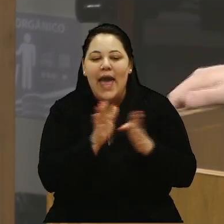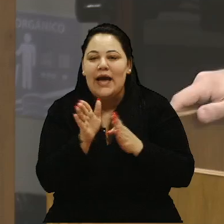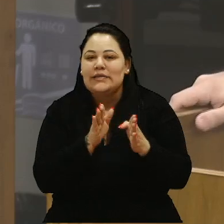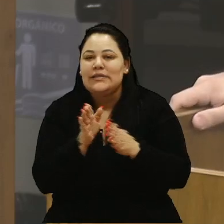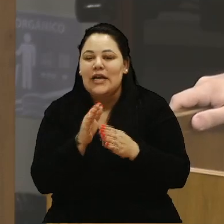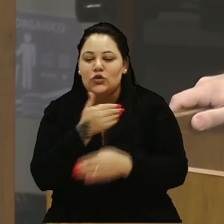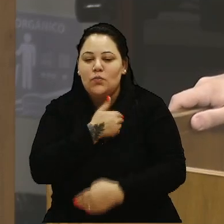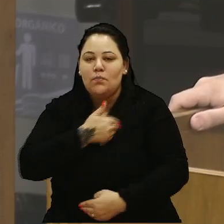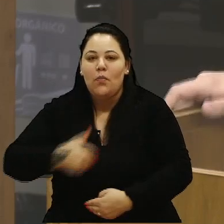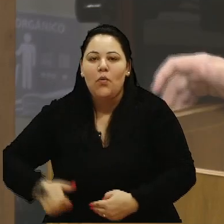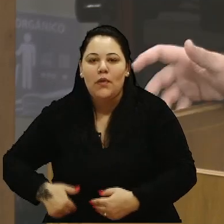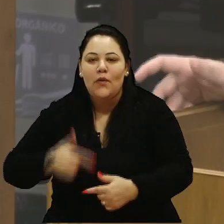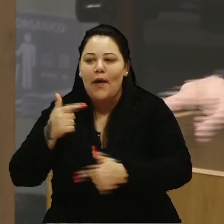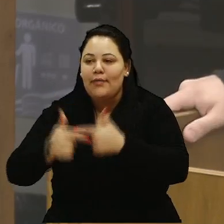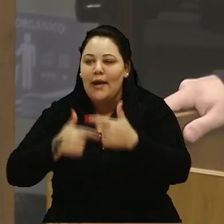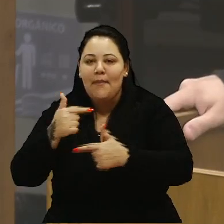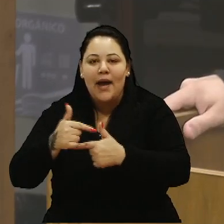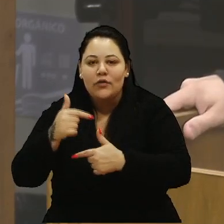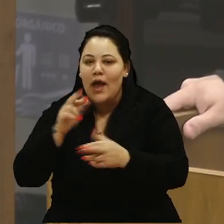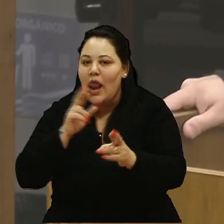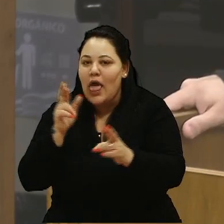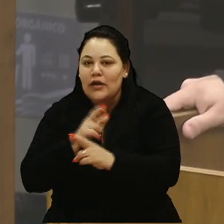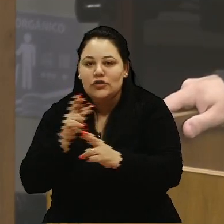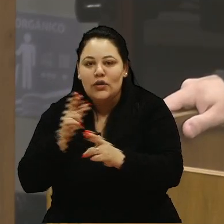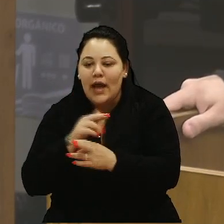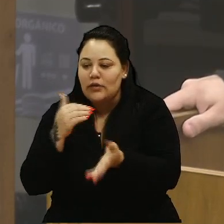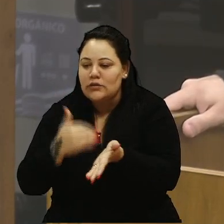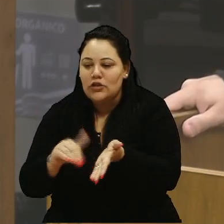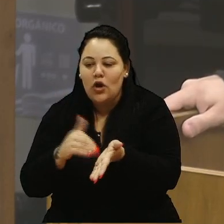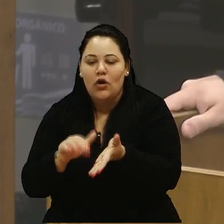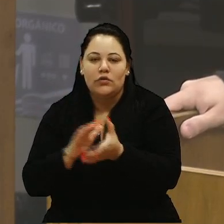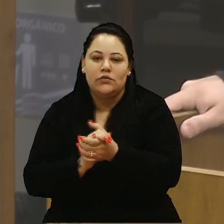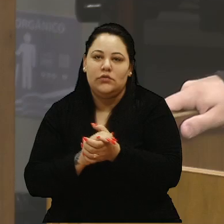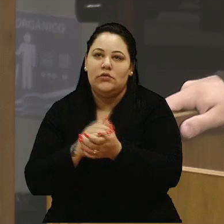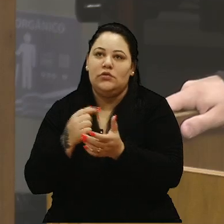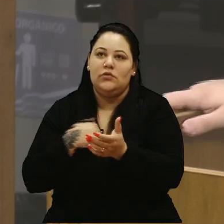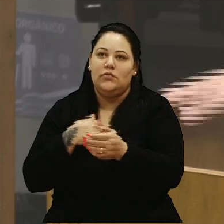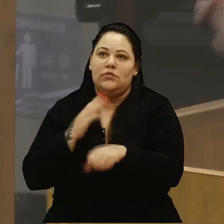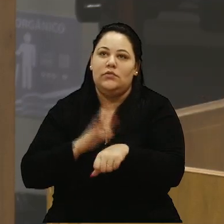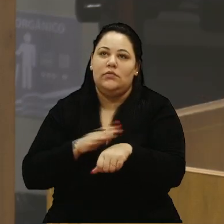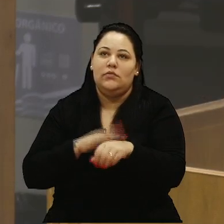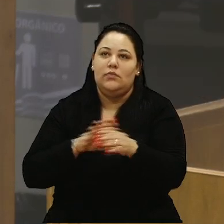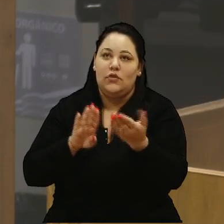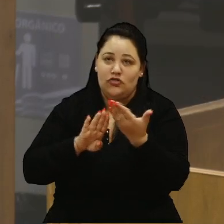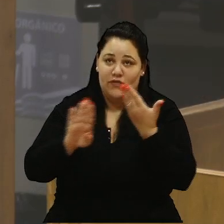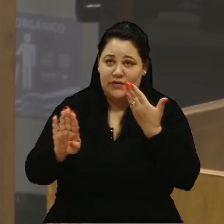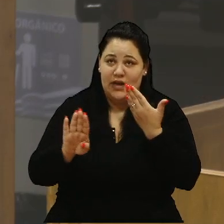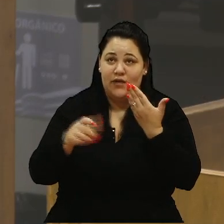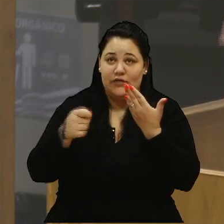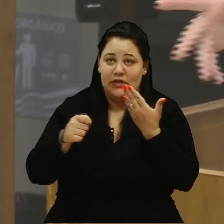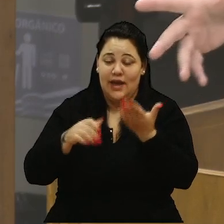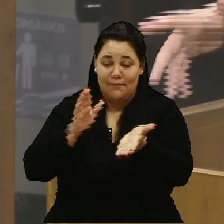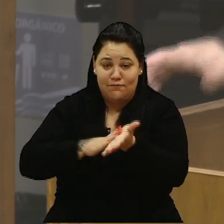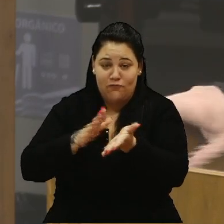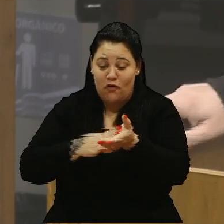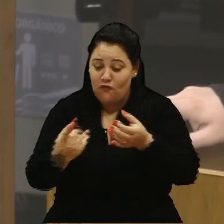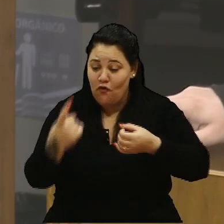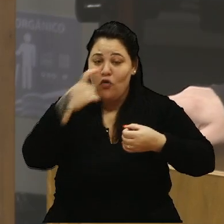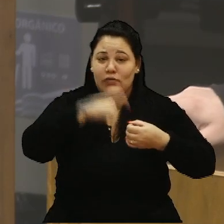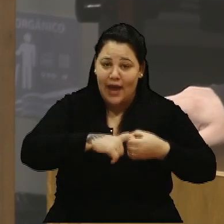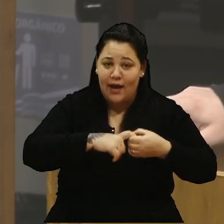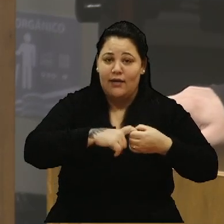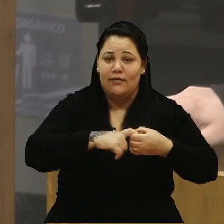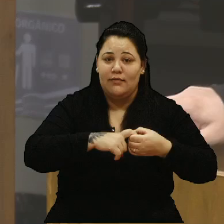cartoriais. Então, vou estar procurando, nesse meu período de afastamento aqui, o nosso diretor do fórum para exigir o retorno do cartório de Galópolis para